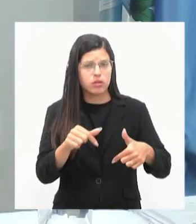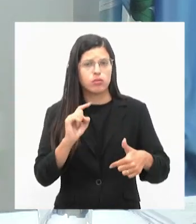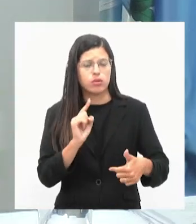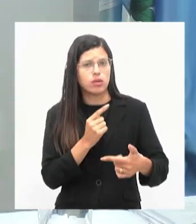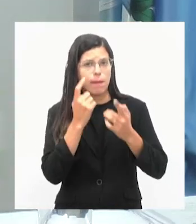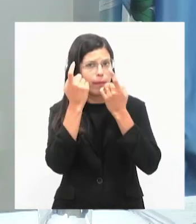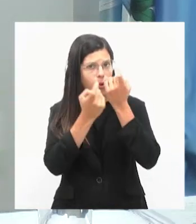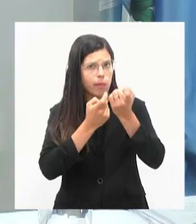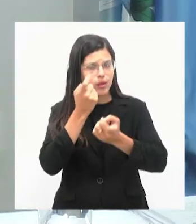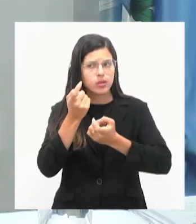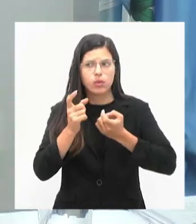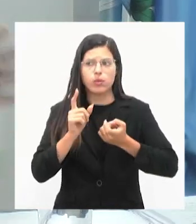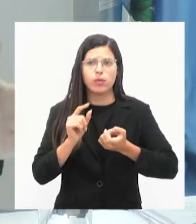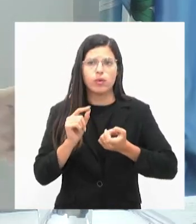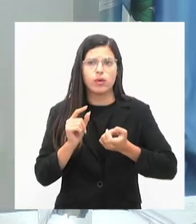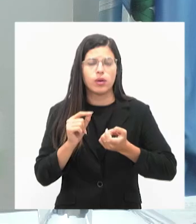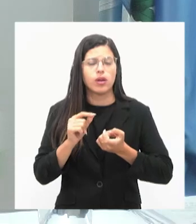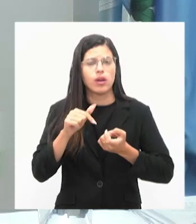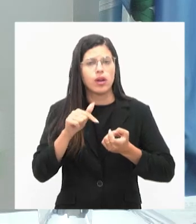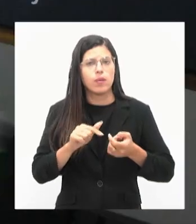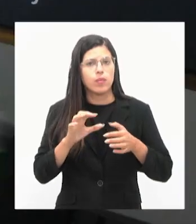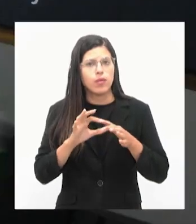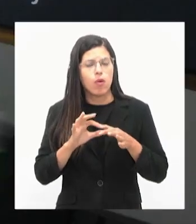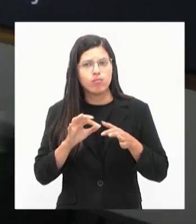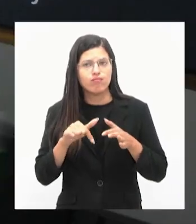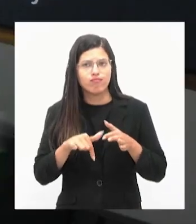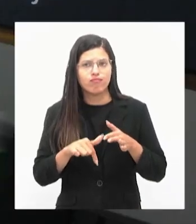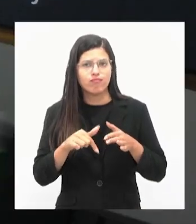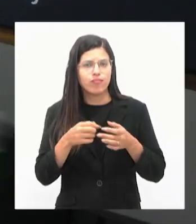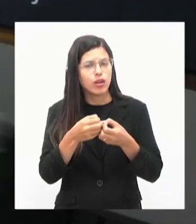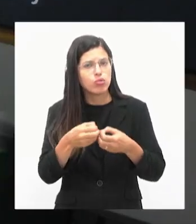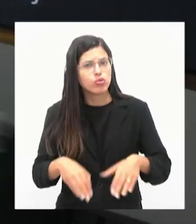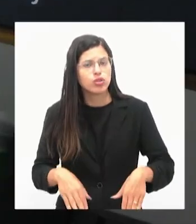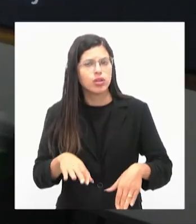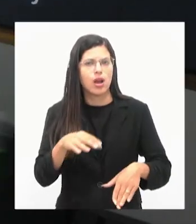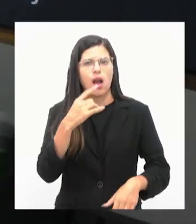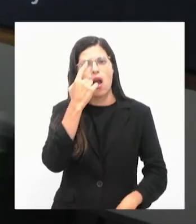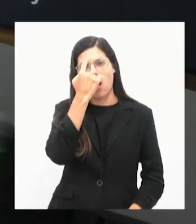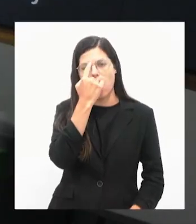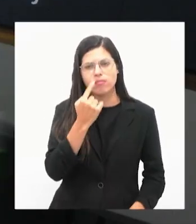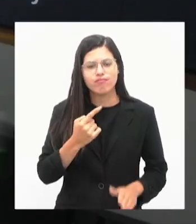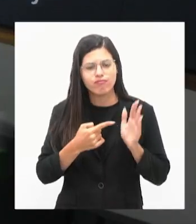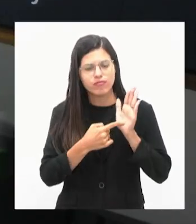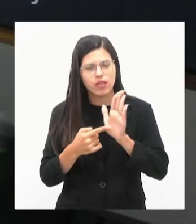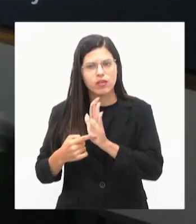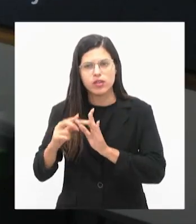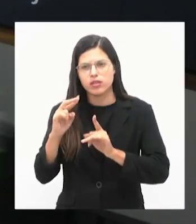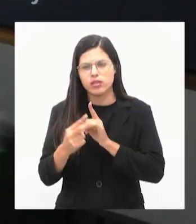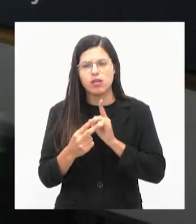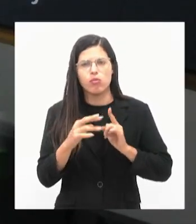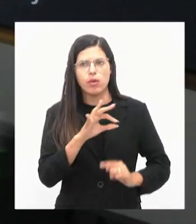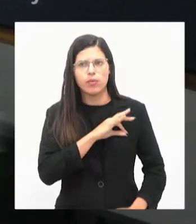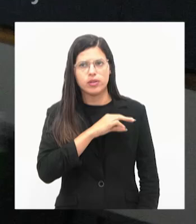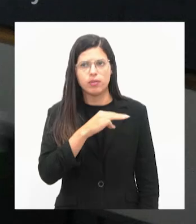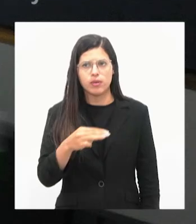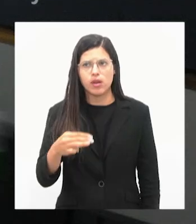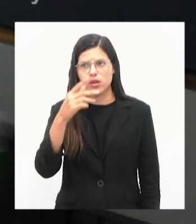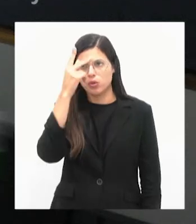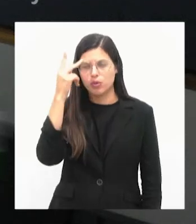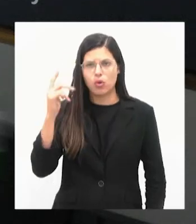quê? Não deixar, permitir manchar a imagem da Polícia Militar, que não tinha nada a ver com aquilo. O cara botava um coletinho do BRT